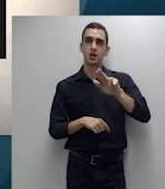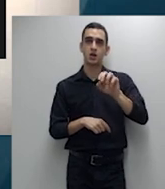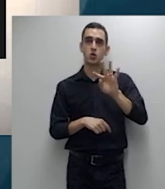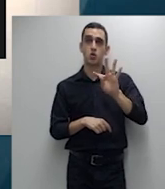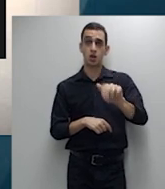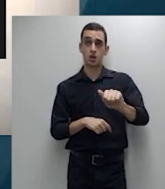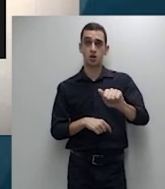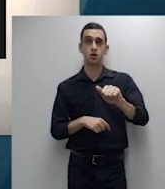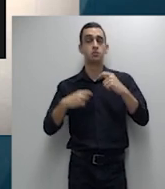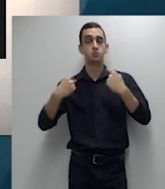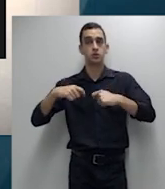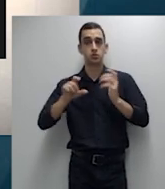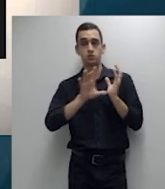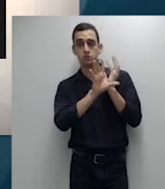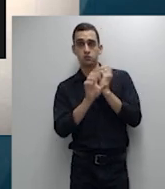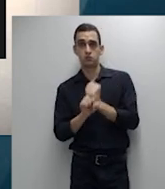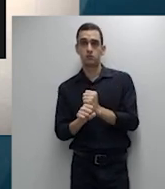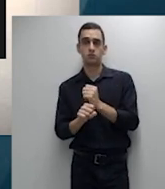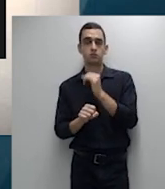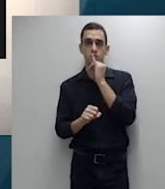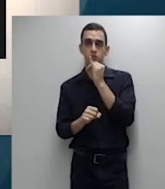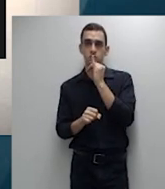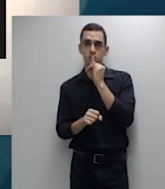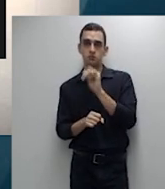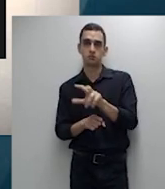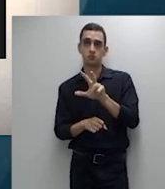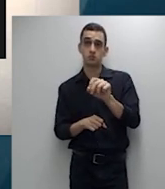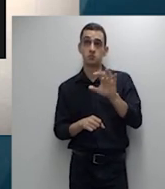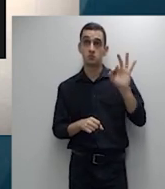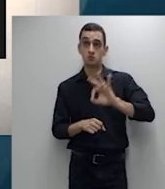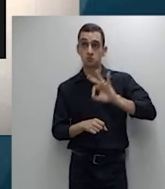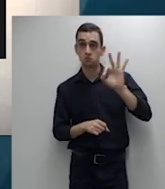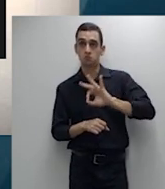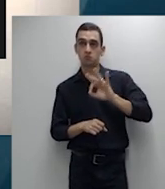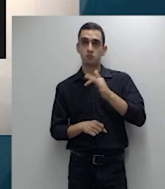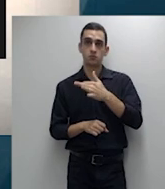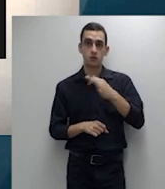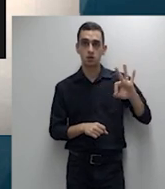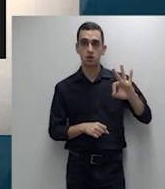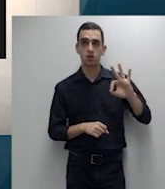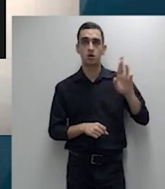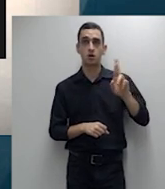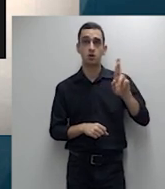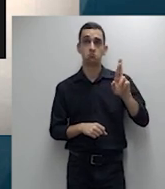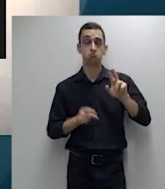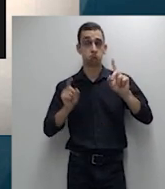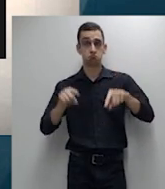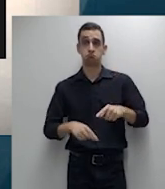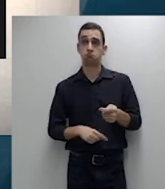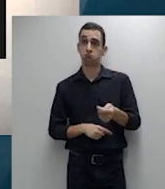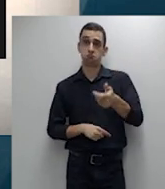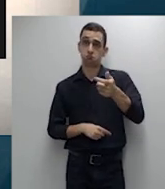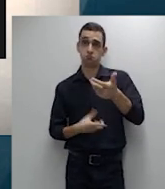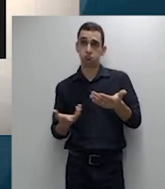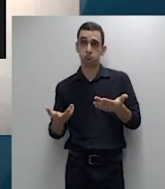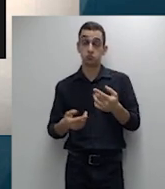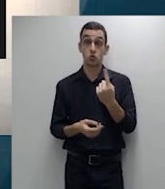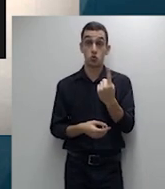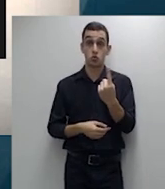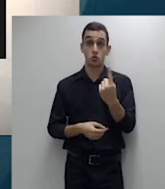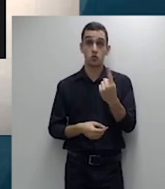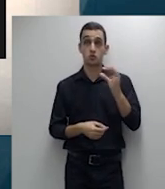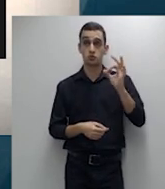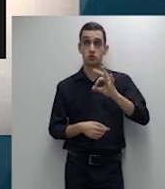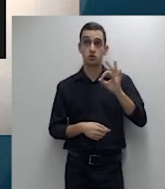nada cinquenta por cento de encerrar São r$ 50 isso é muito pouco um por cento de um